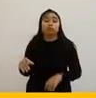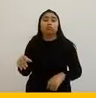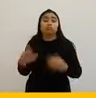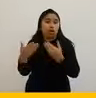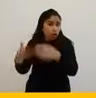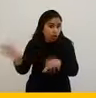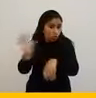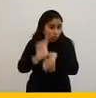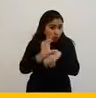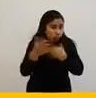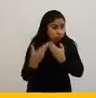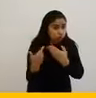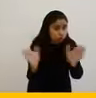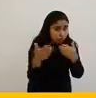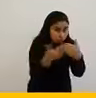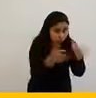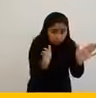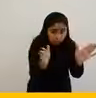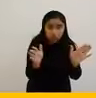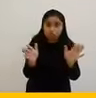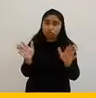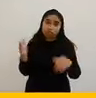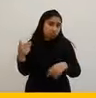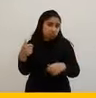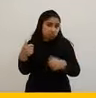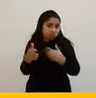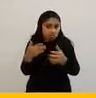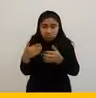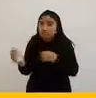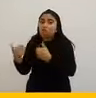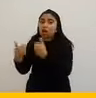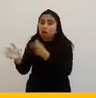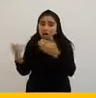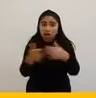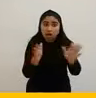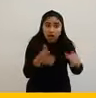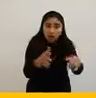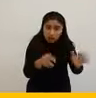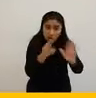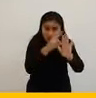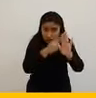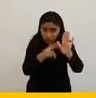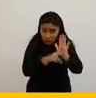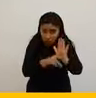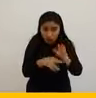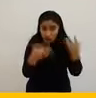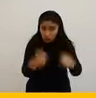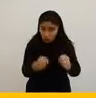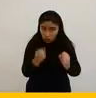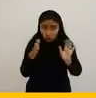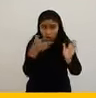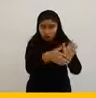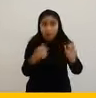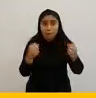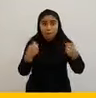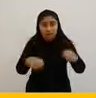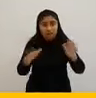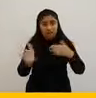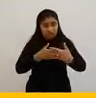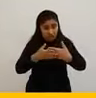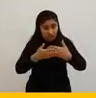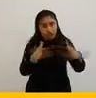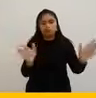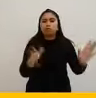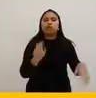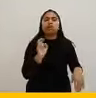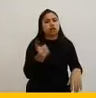suas lojas, seus estabelecimentos comerciais, prestadores de serviços, que não estejam autorizados. São R$ 5.000 de